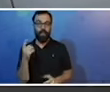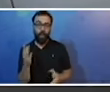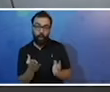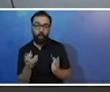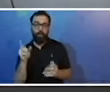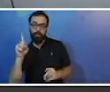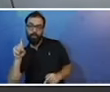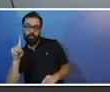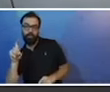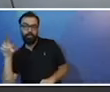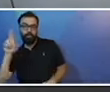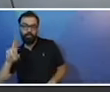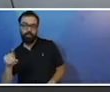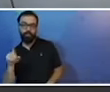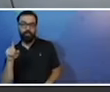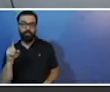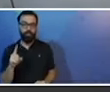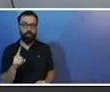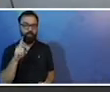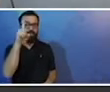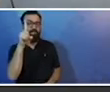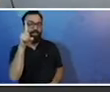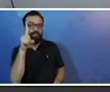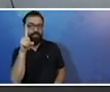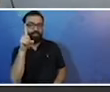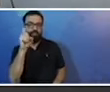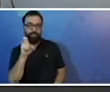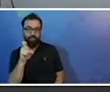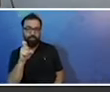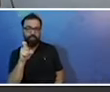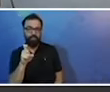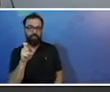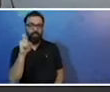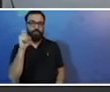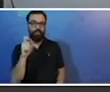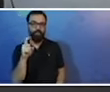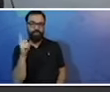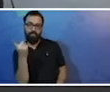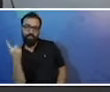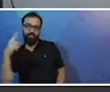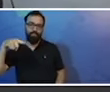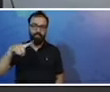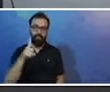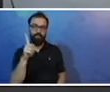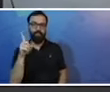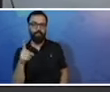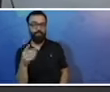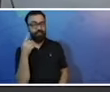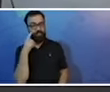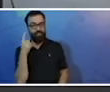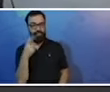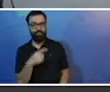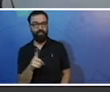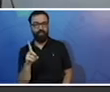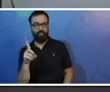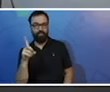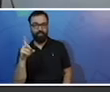agora ó vou chegar aí perto Estica e encle seu corpo é todo mole